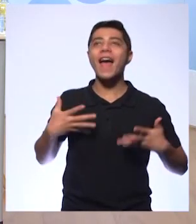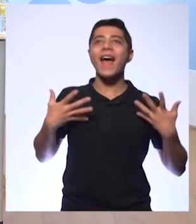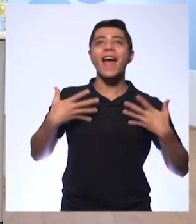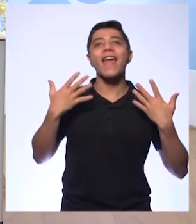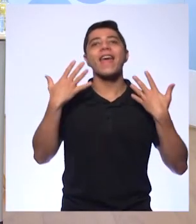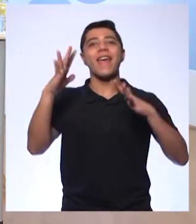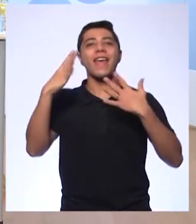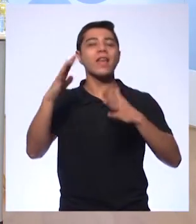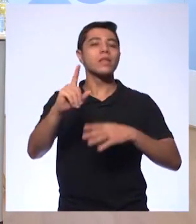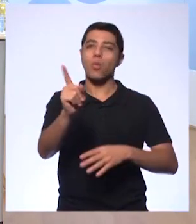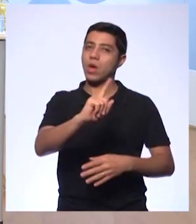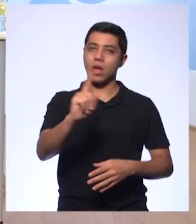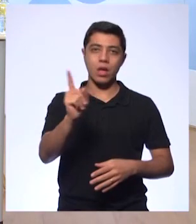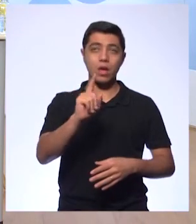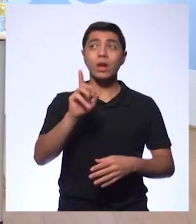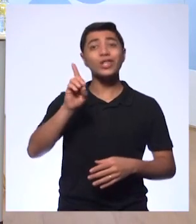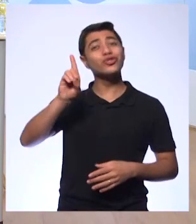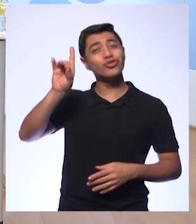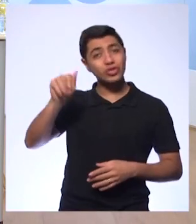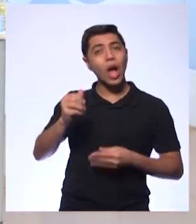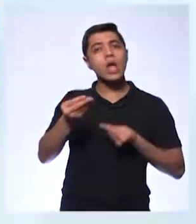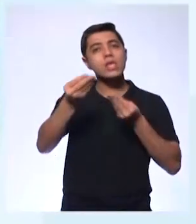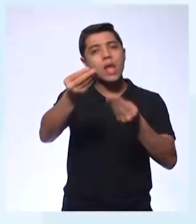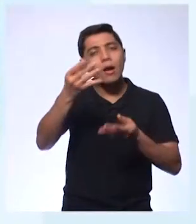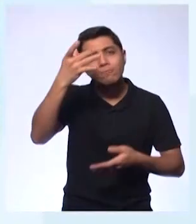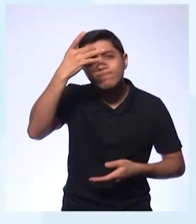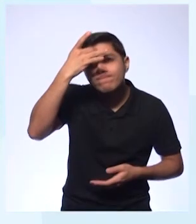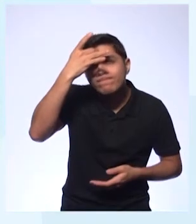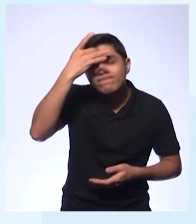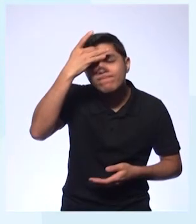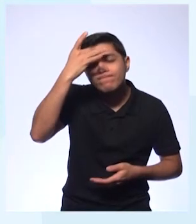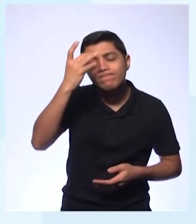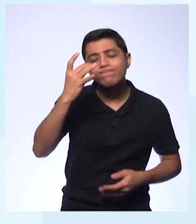né? Perfeitamente. Então vamos lá a tela de novo. 5 de